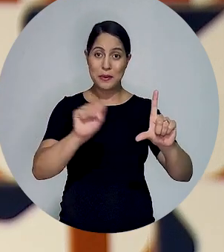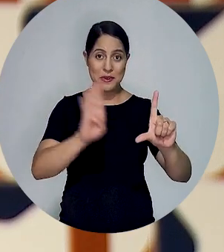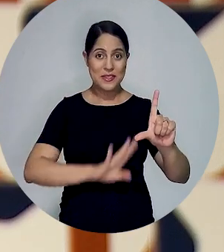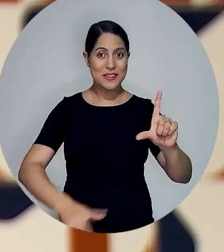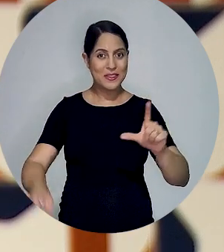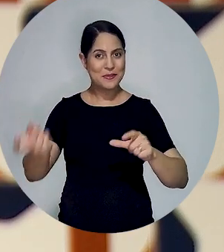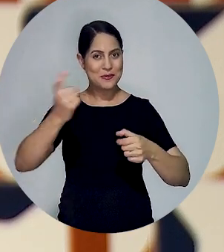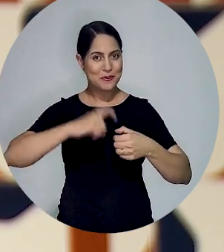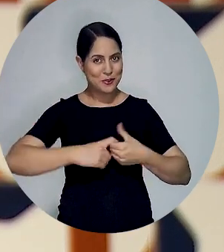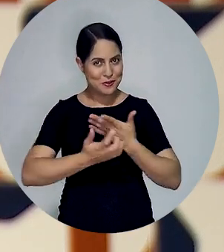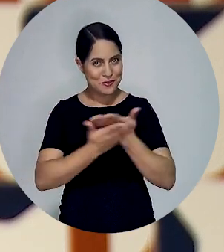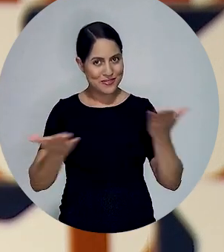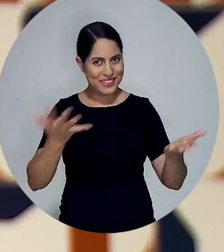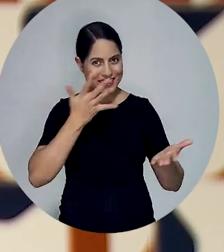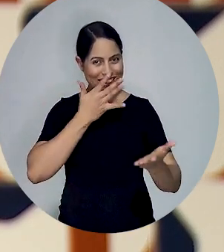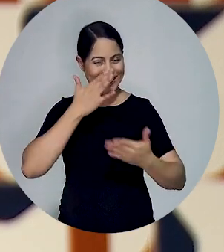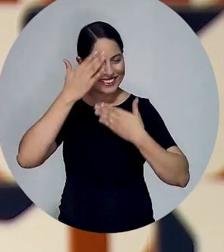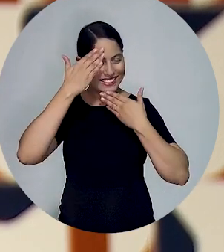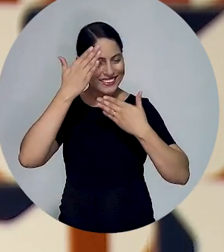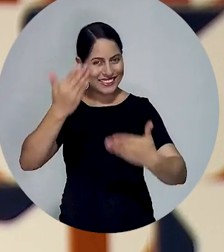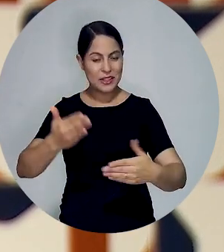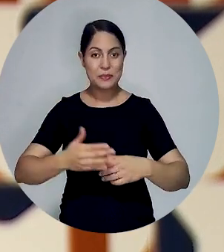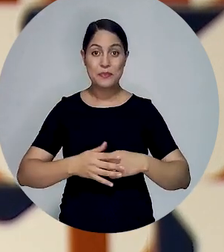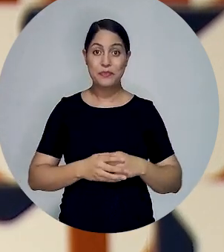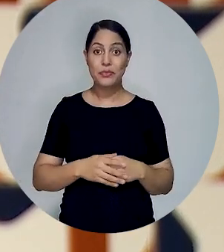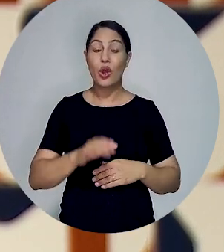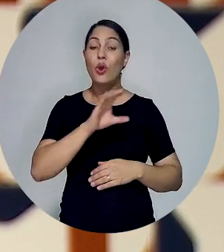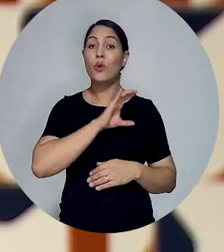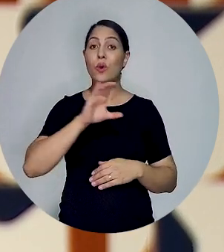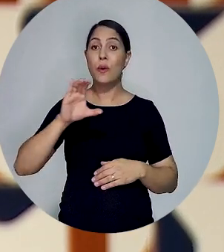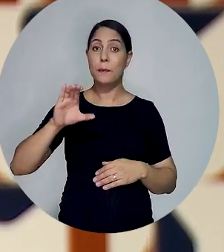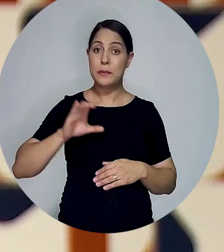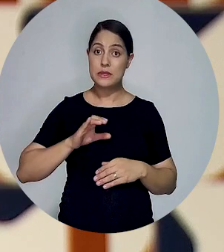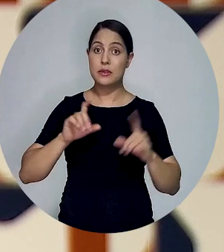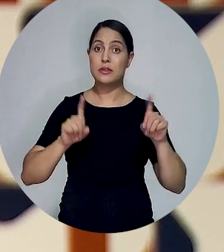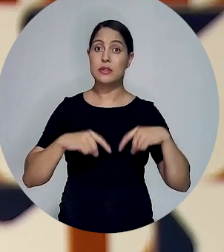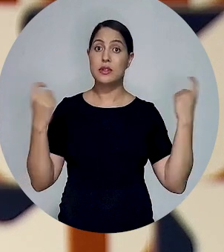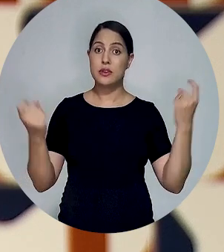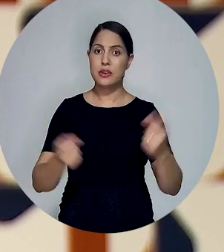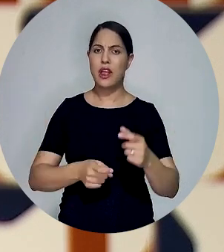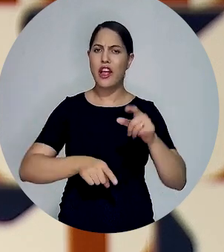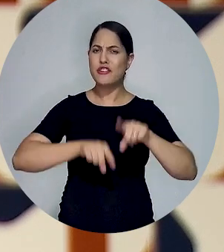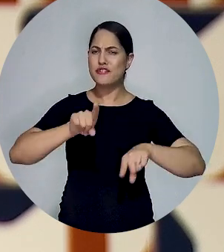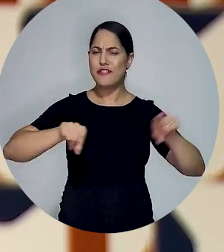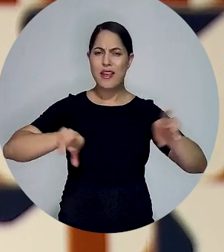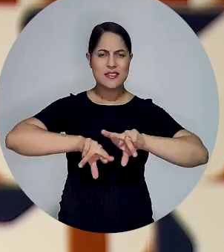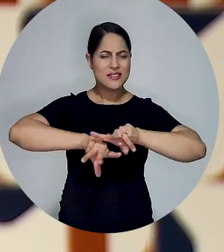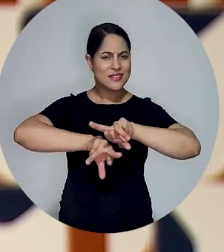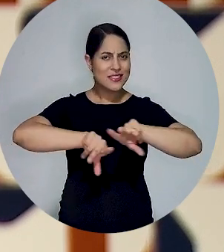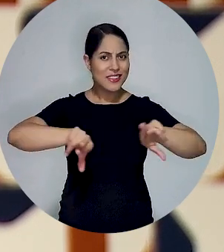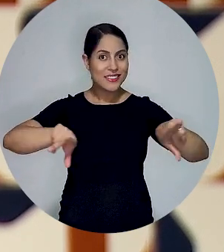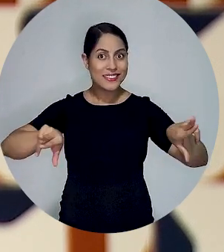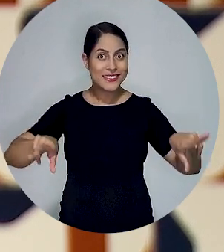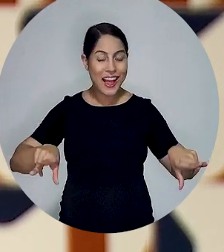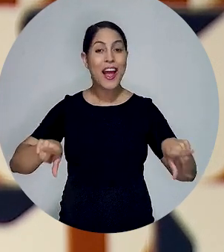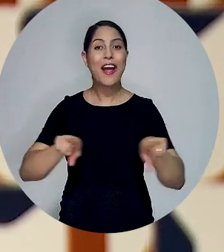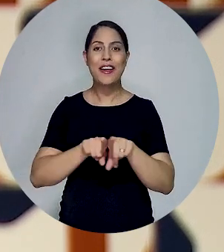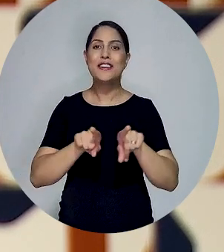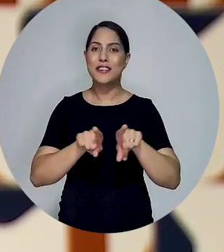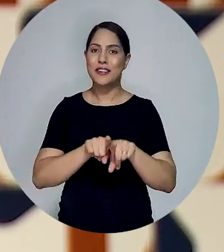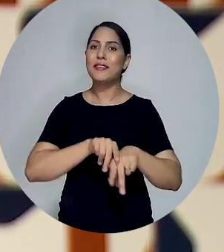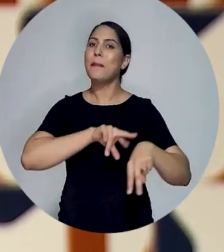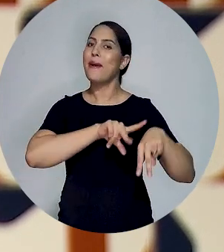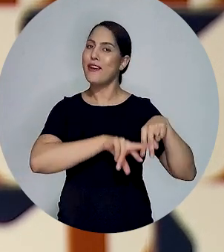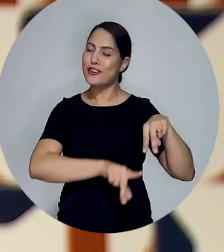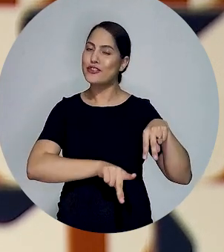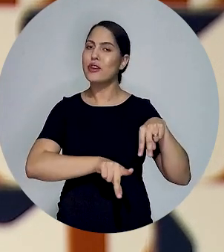Voltamos, obrigada pela sua companhia. A Comissão Especial da Diversidade Sexual e Gênero se reuniu com os presidentes das comissões das